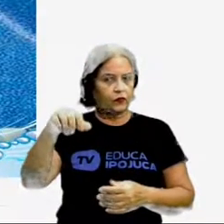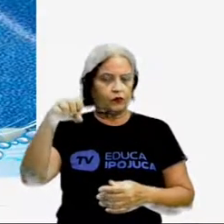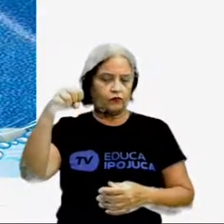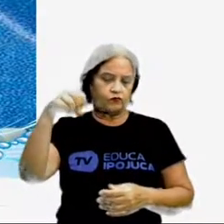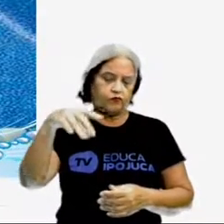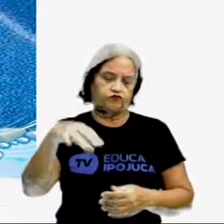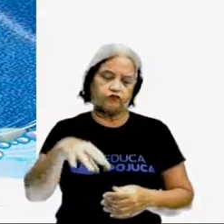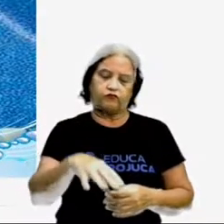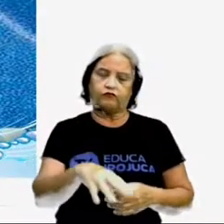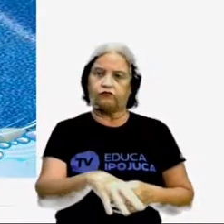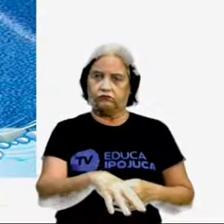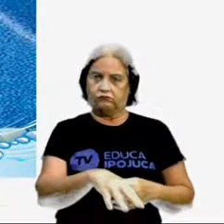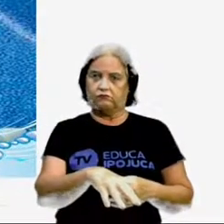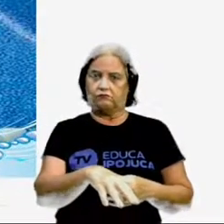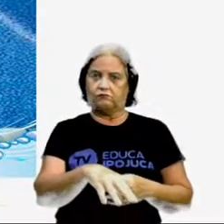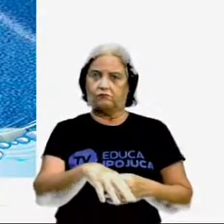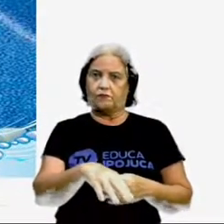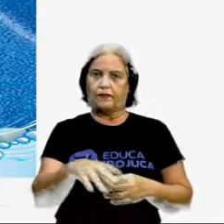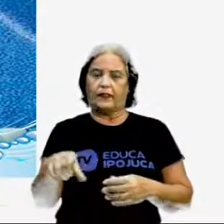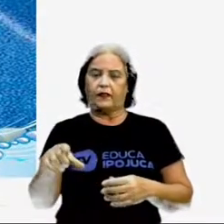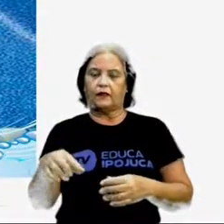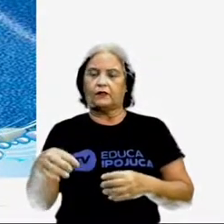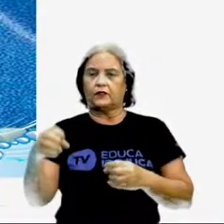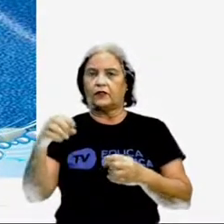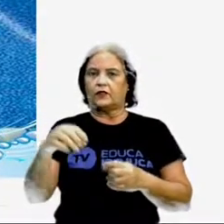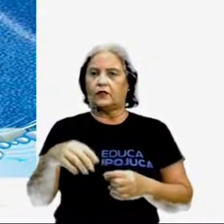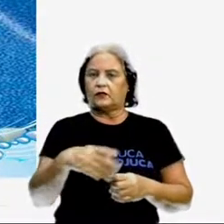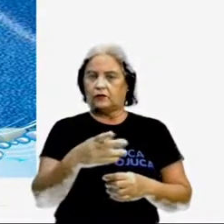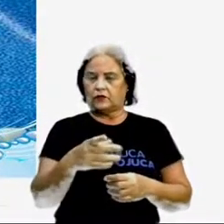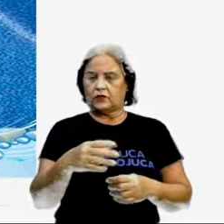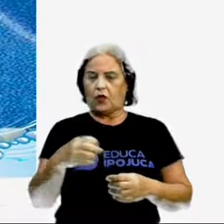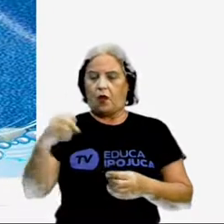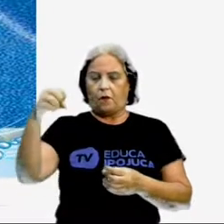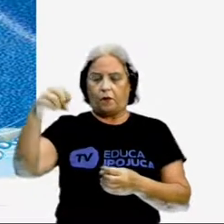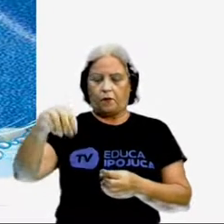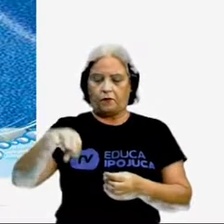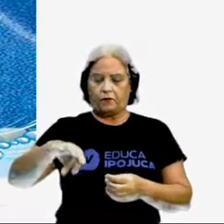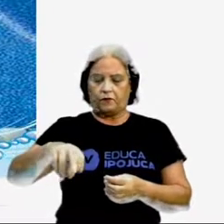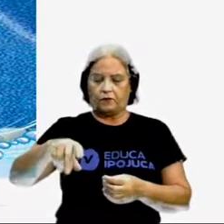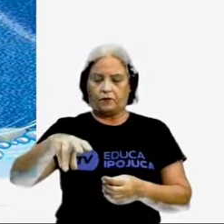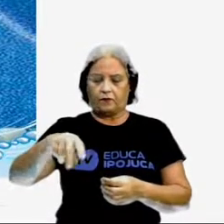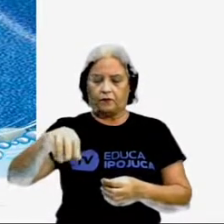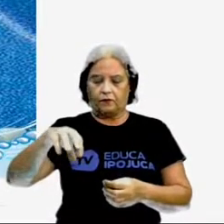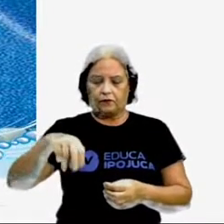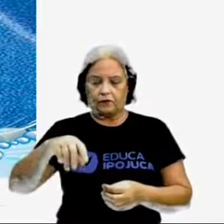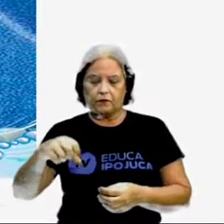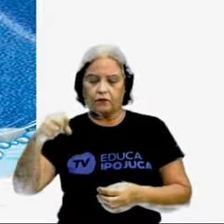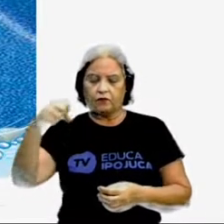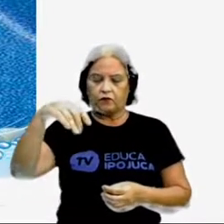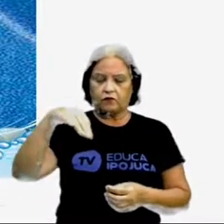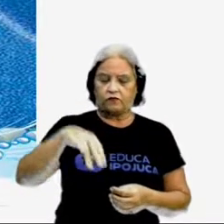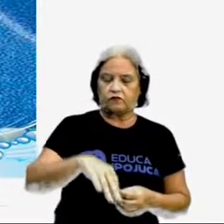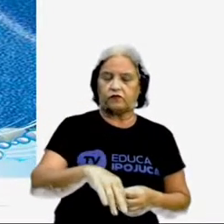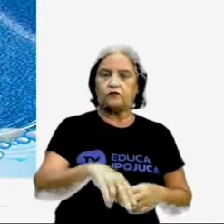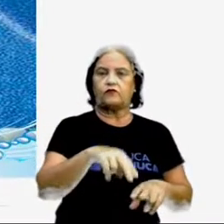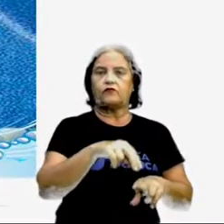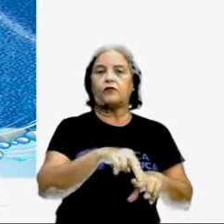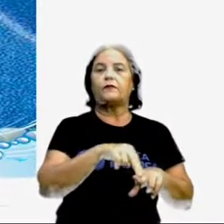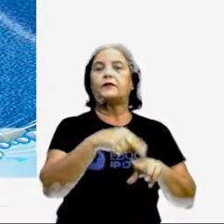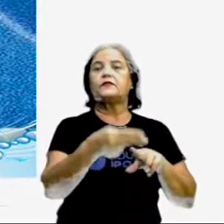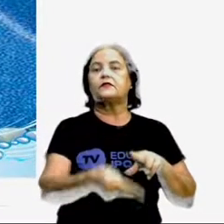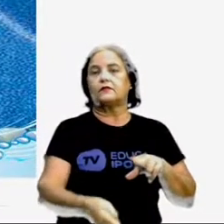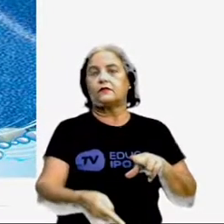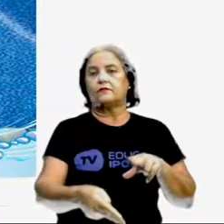seja, que descarrega a mesma quantidade de água no mesmo tempo em uma piscina. Vamos